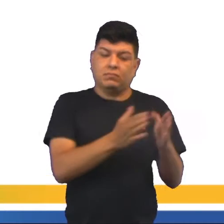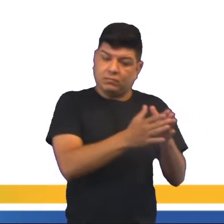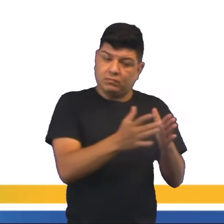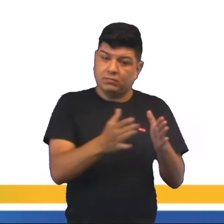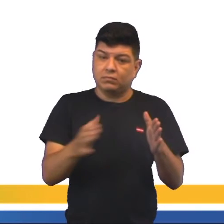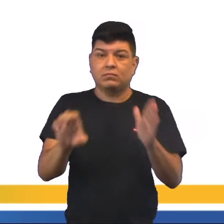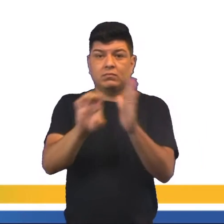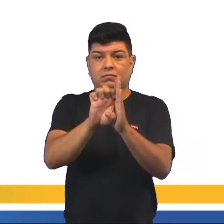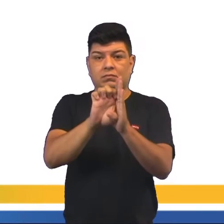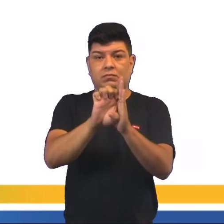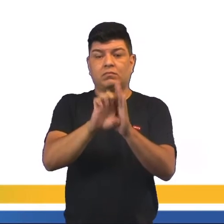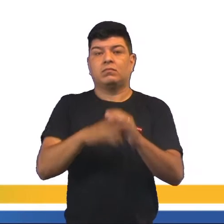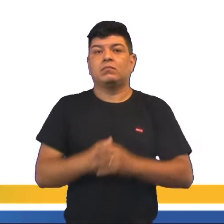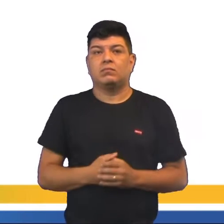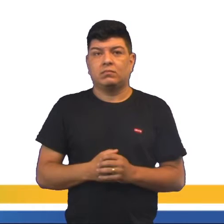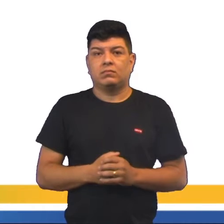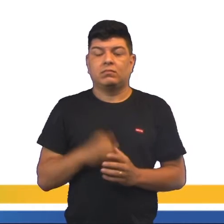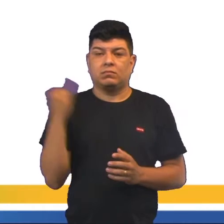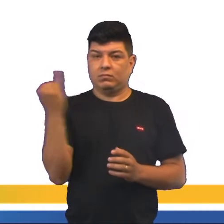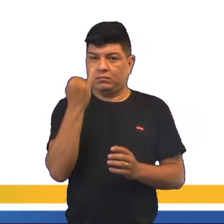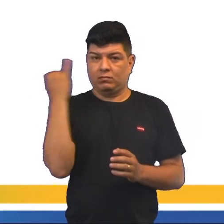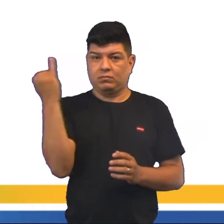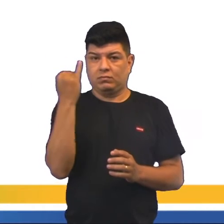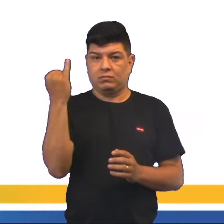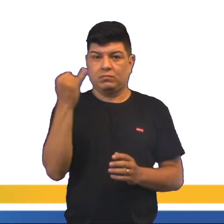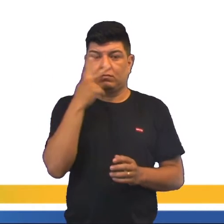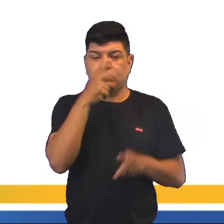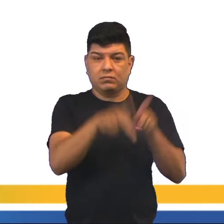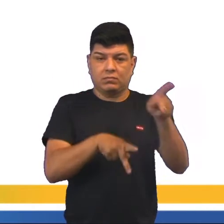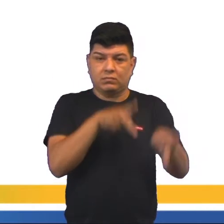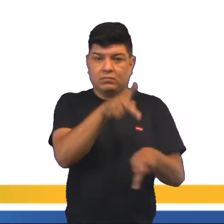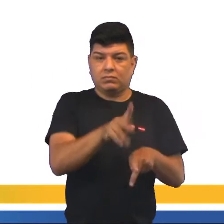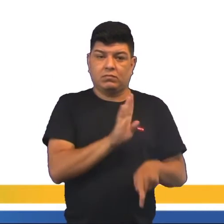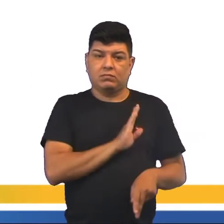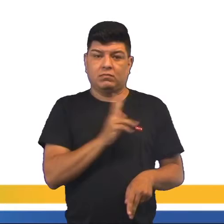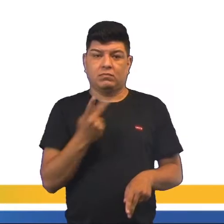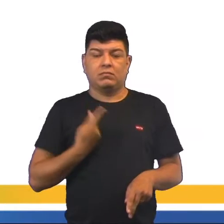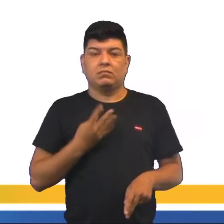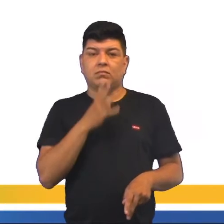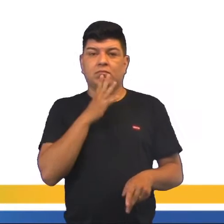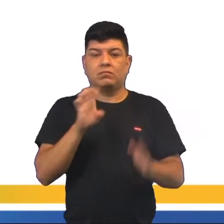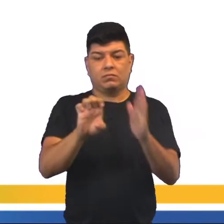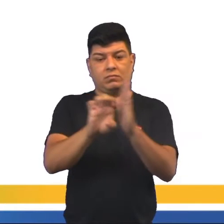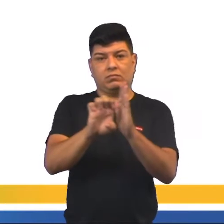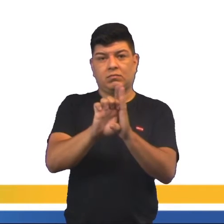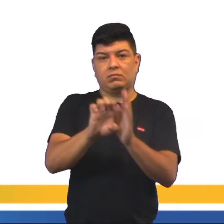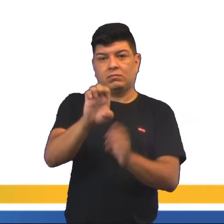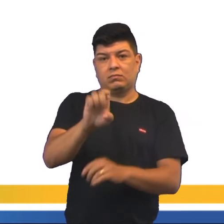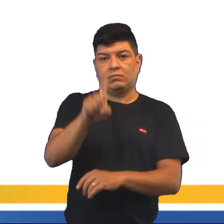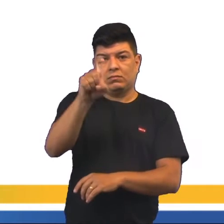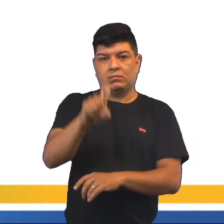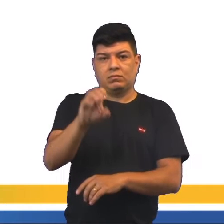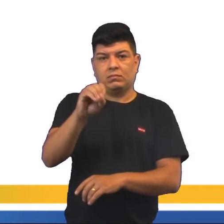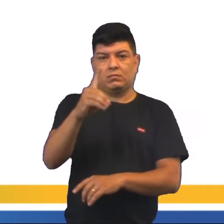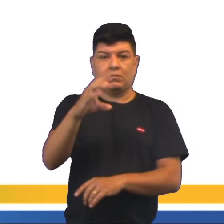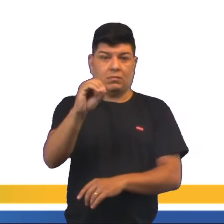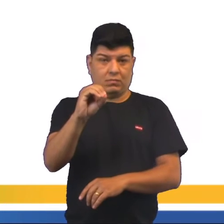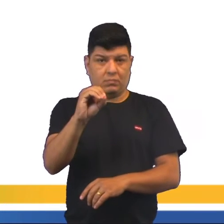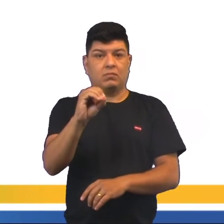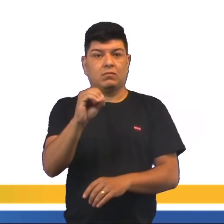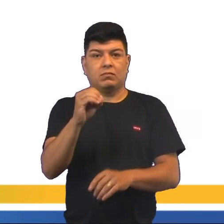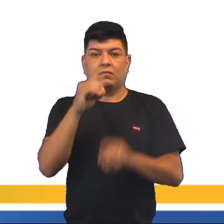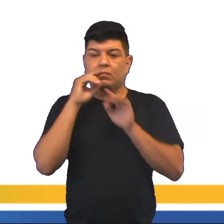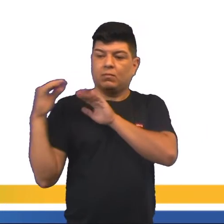Período do Êxodo. Esse importante episódio da civilização hebraica ficou conhecido como Êxodo e iniciou uma extensa fase